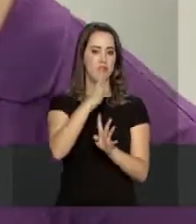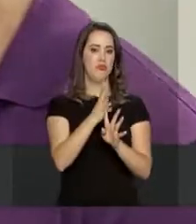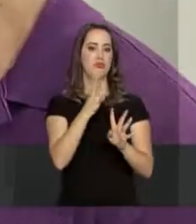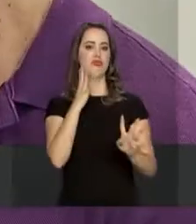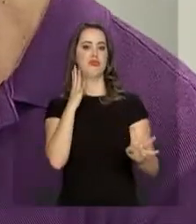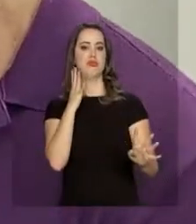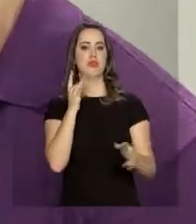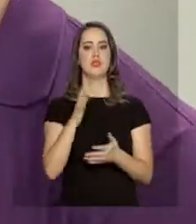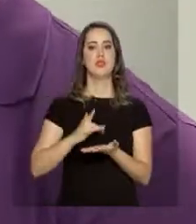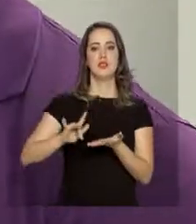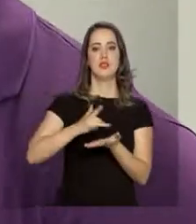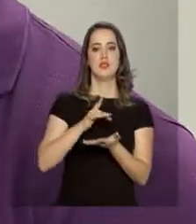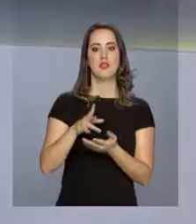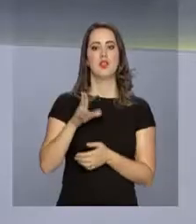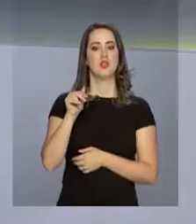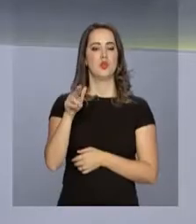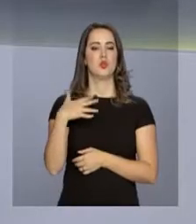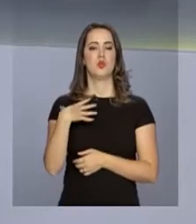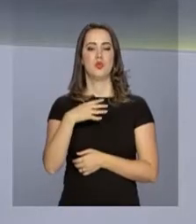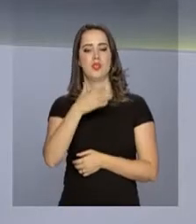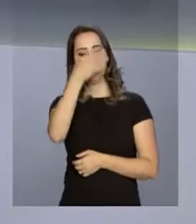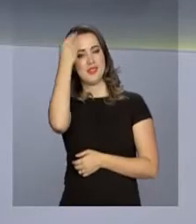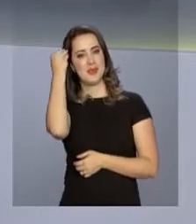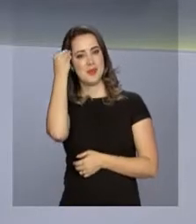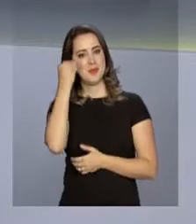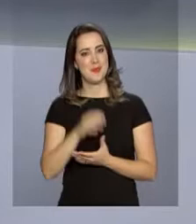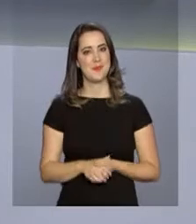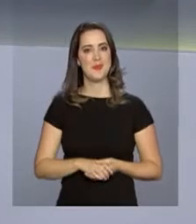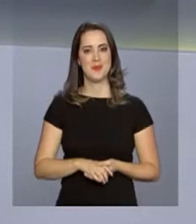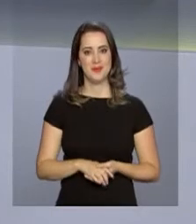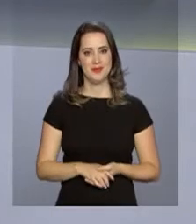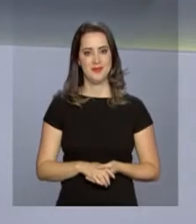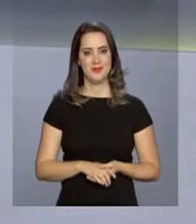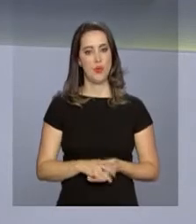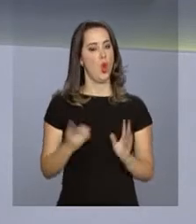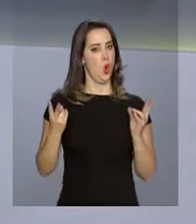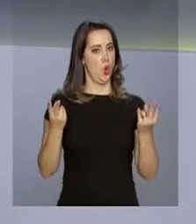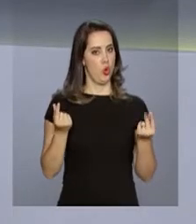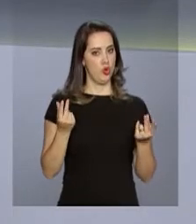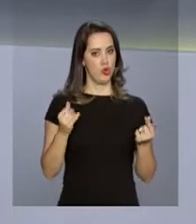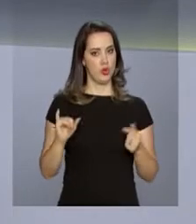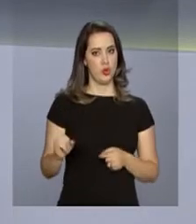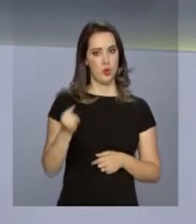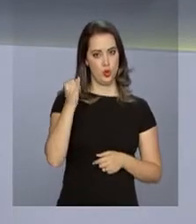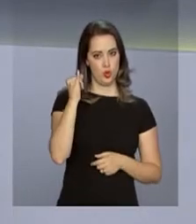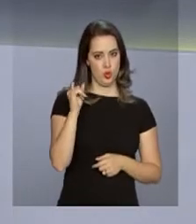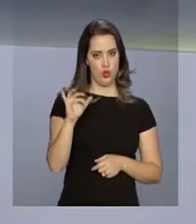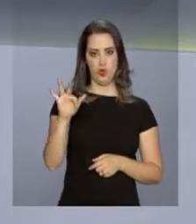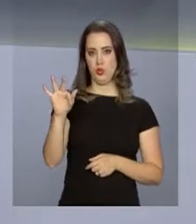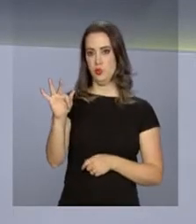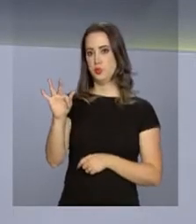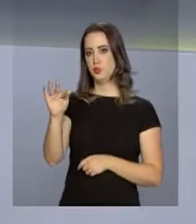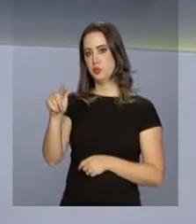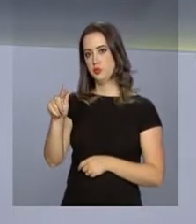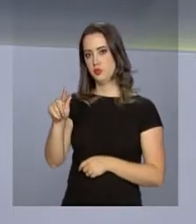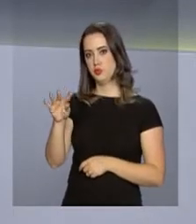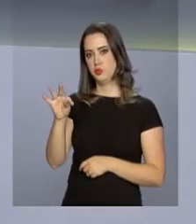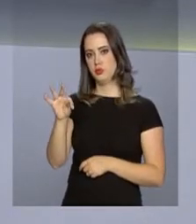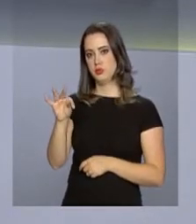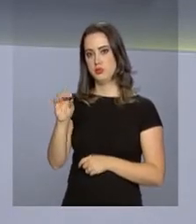e lá a gente nunca esquece o crédito dos rendimentos do fgts fundo de garantia